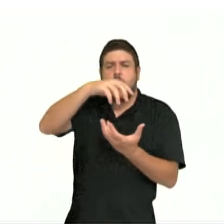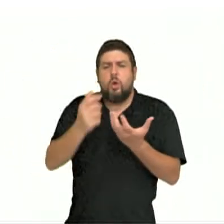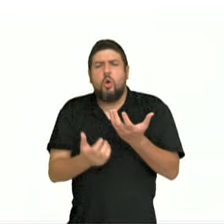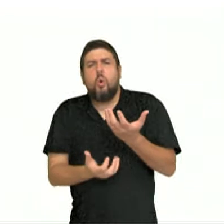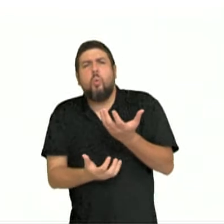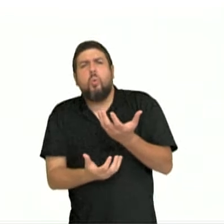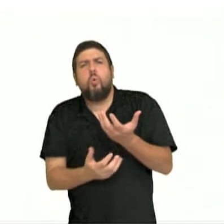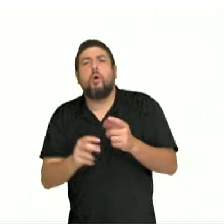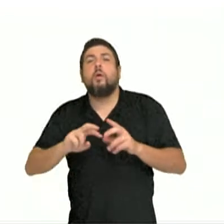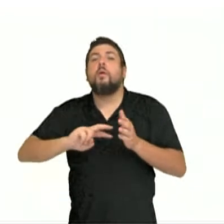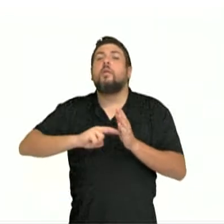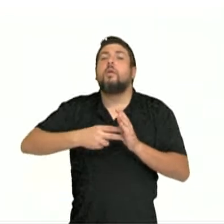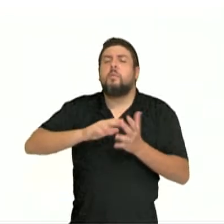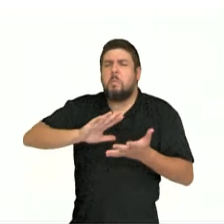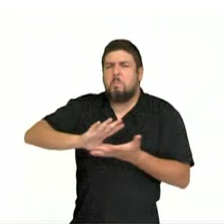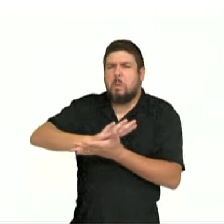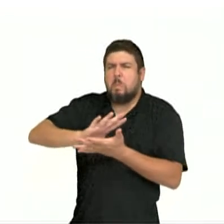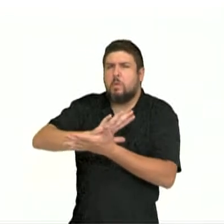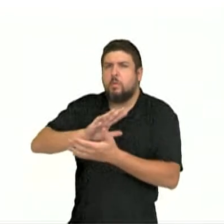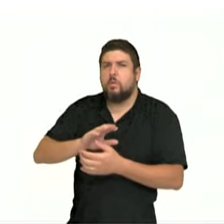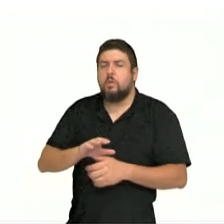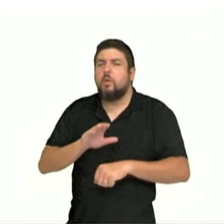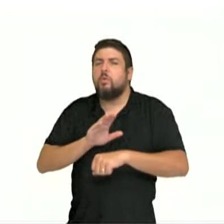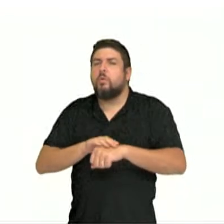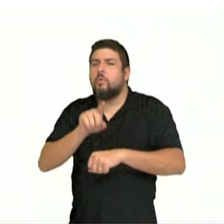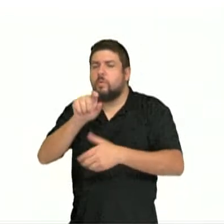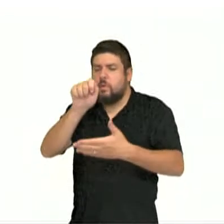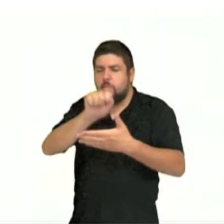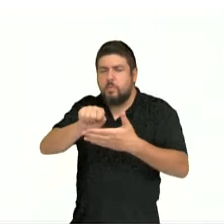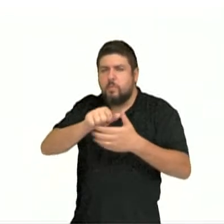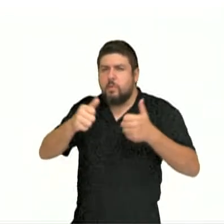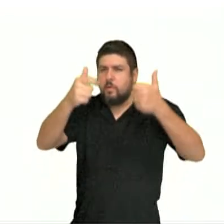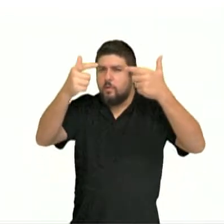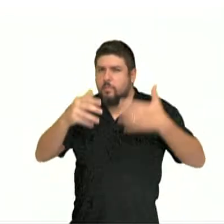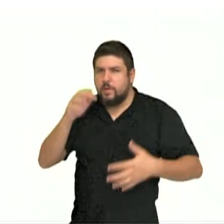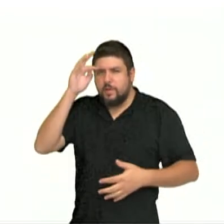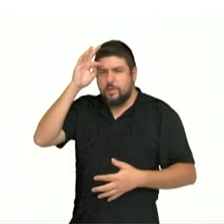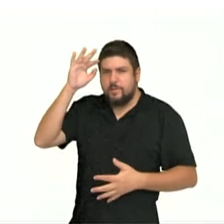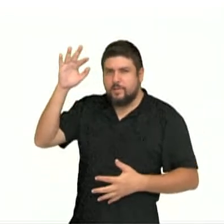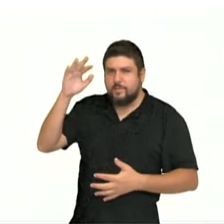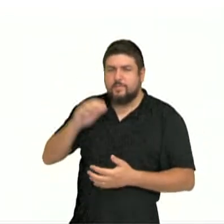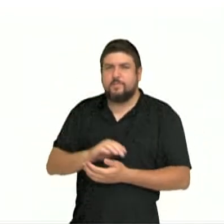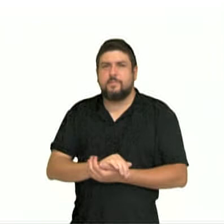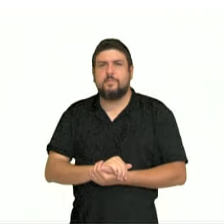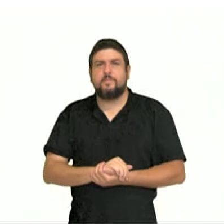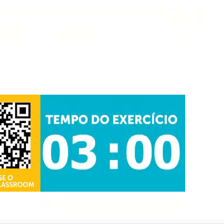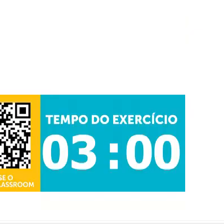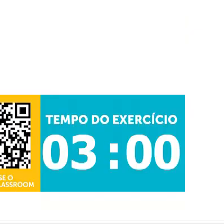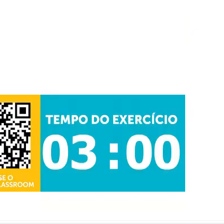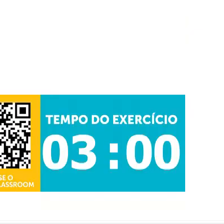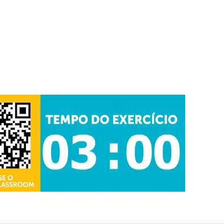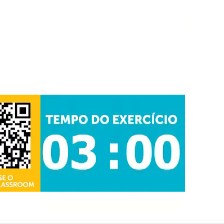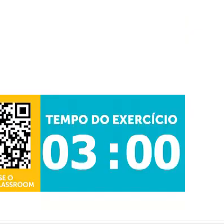consequências disso se vai ter um tempo para produzir um texto para explicar isso aí para mim oque